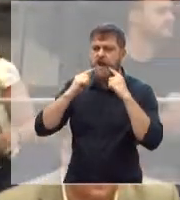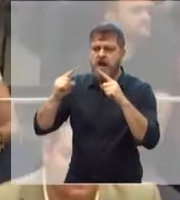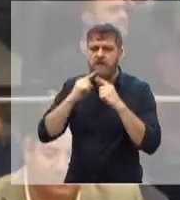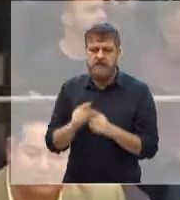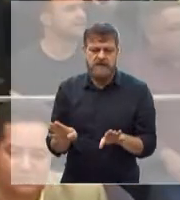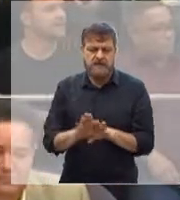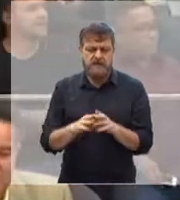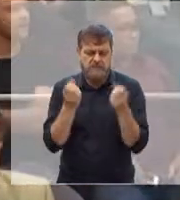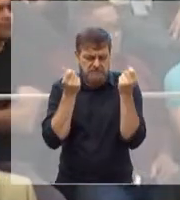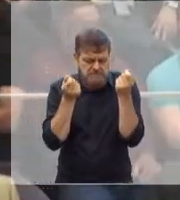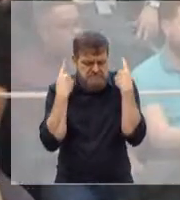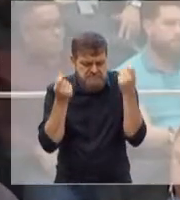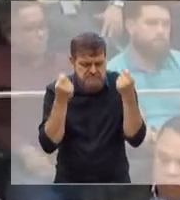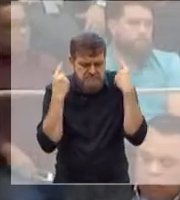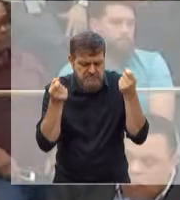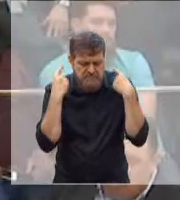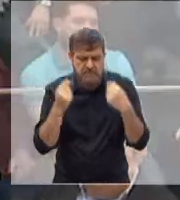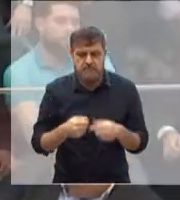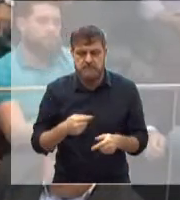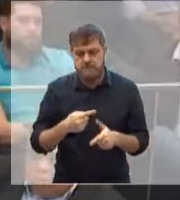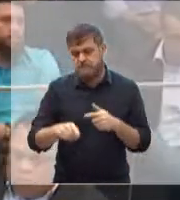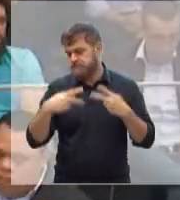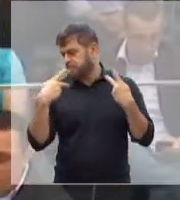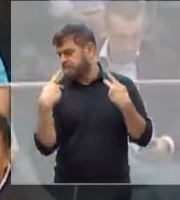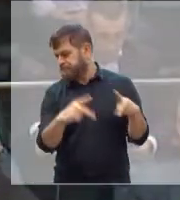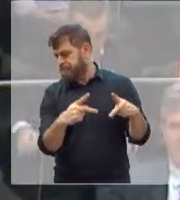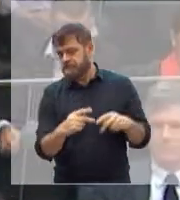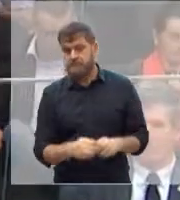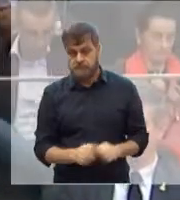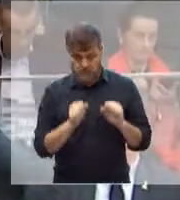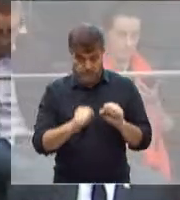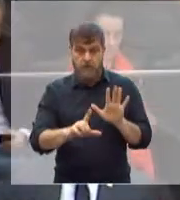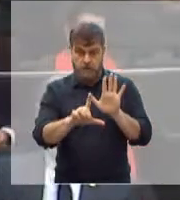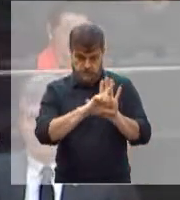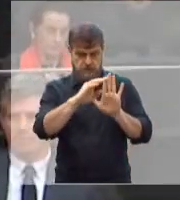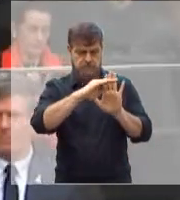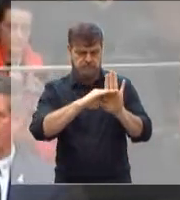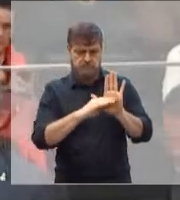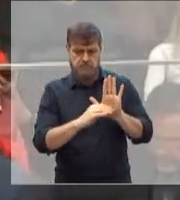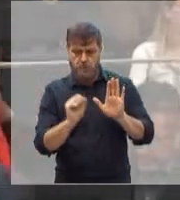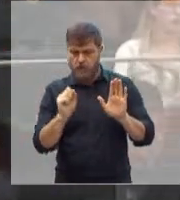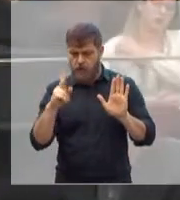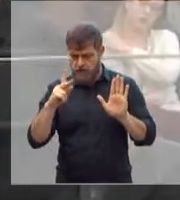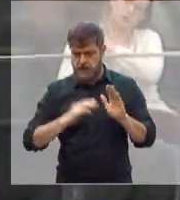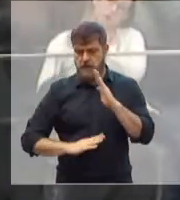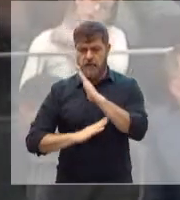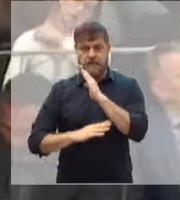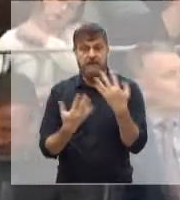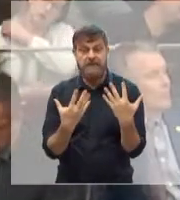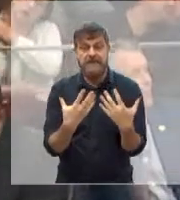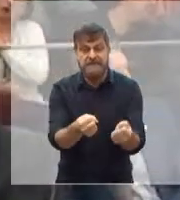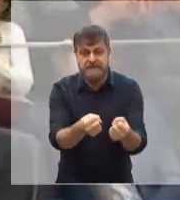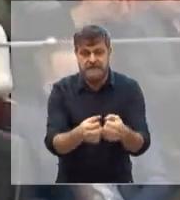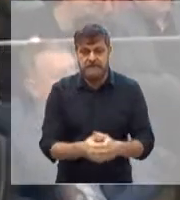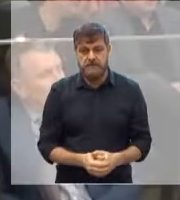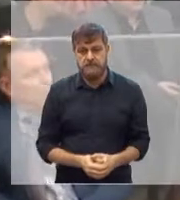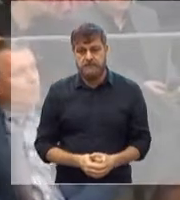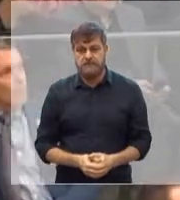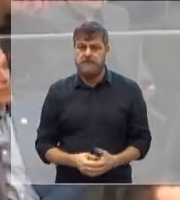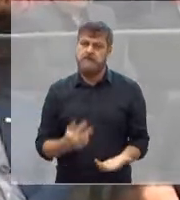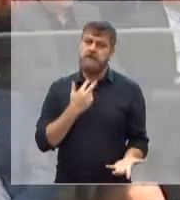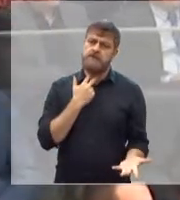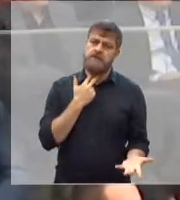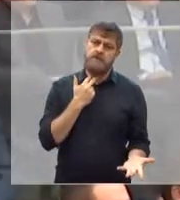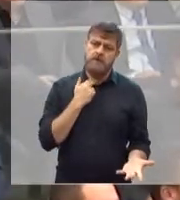pode discordar, inclusive tampar o ouvido, virar as costas, como você quiser. Isso aí é tudo legítimo. Isso aí é tudo bem-vindo, a Câmara é